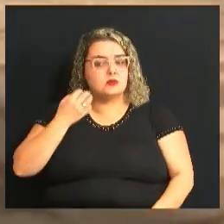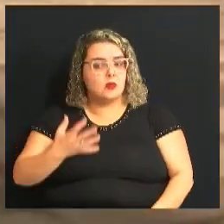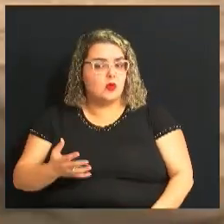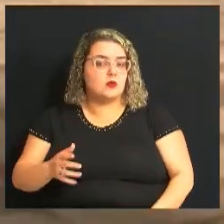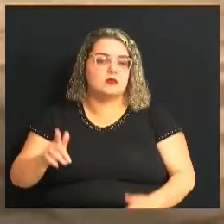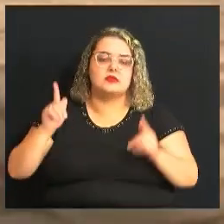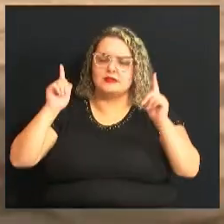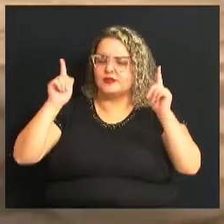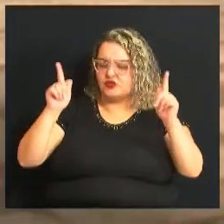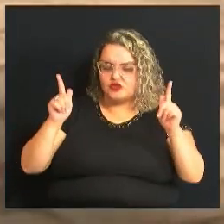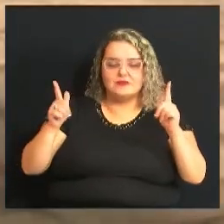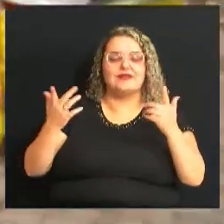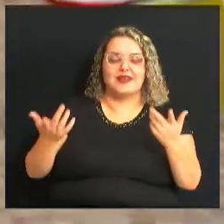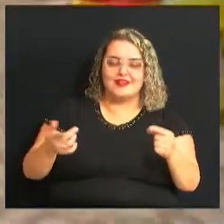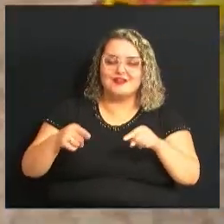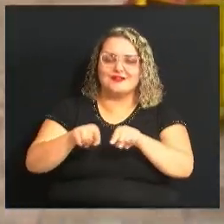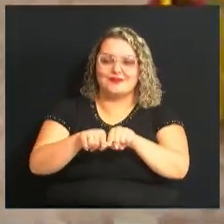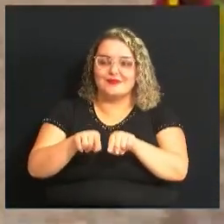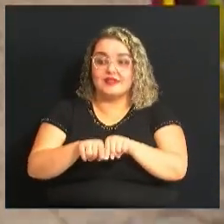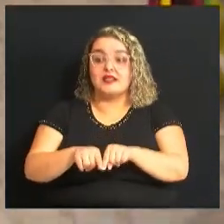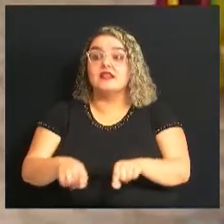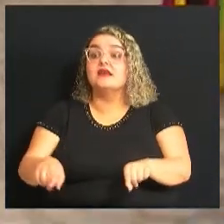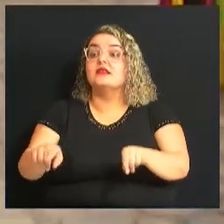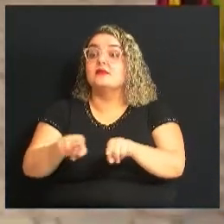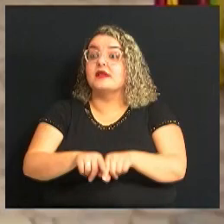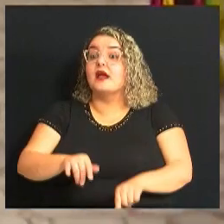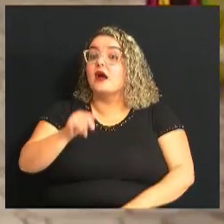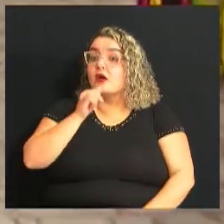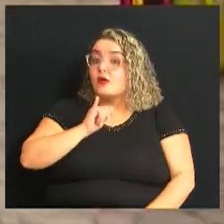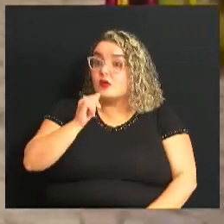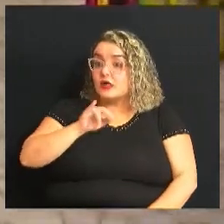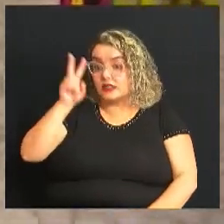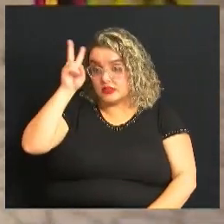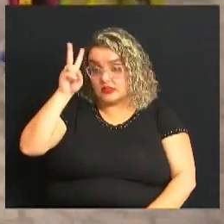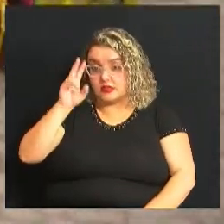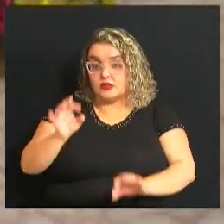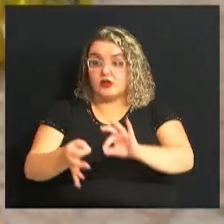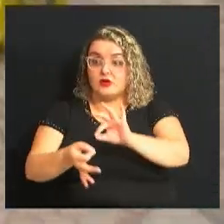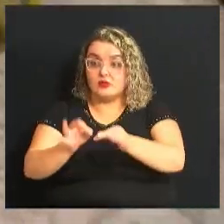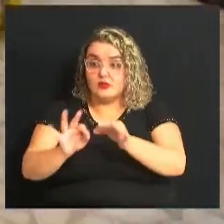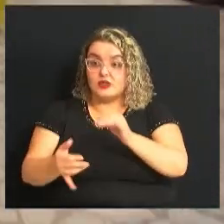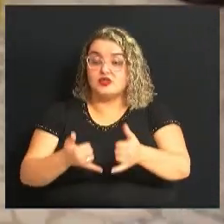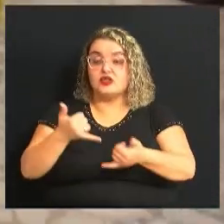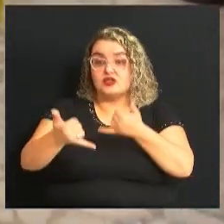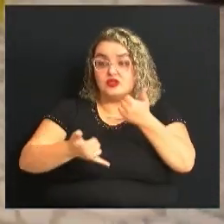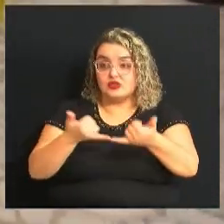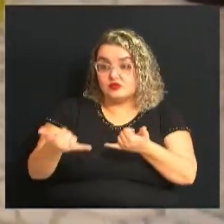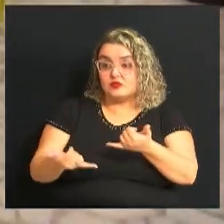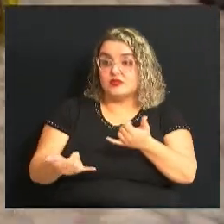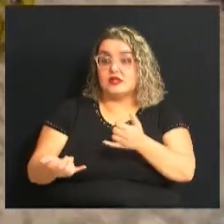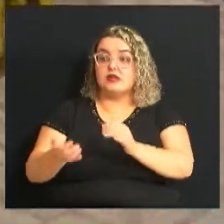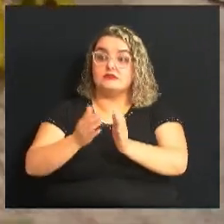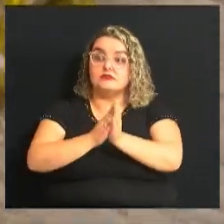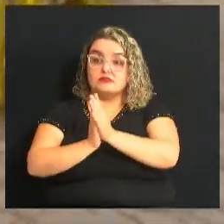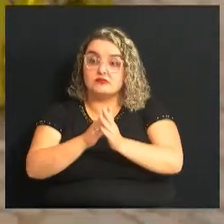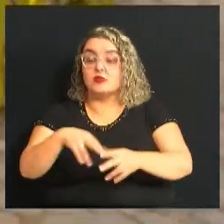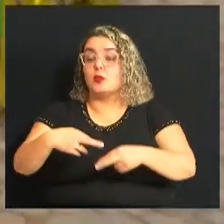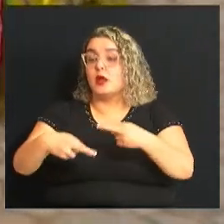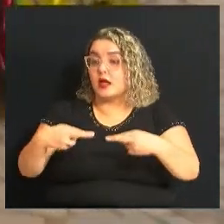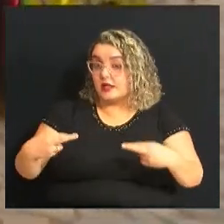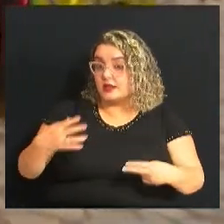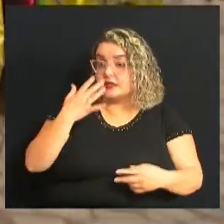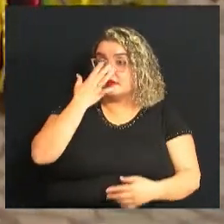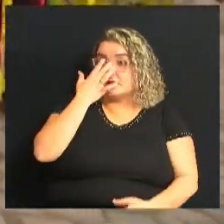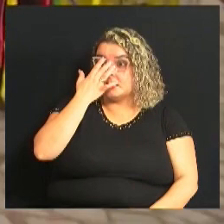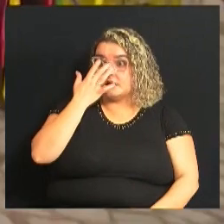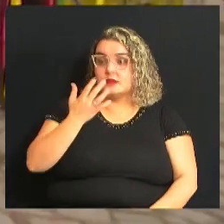Além disso, a gente leva a contação de história também, né, em uma oficina de brinquedos e brincadeiras feitos com materiais recicláveis. Que as crianças não